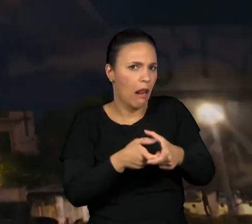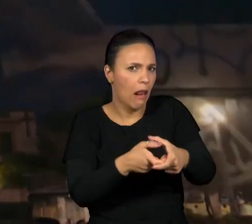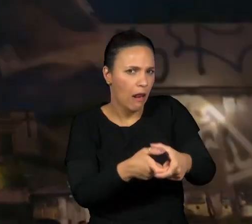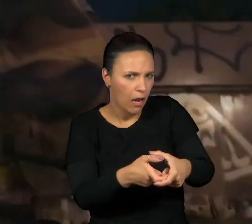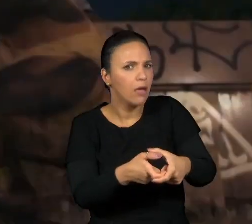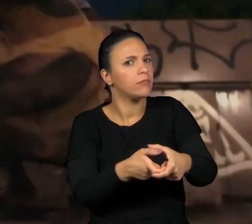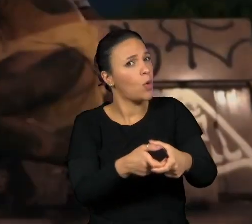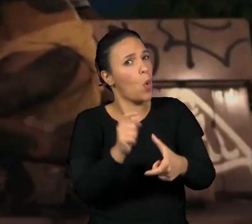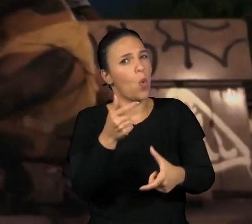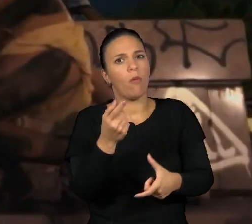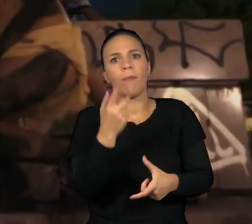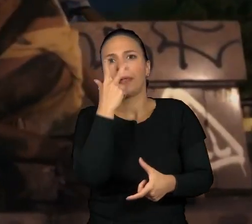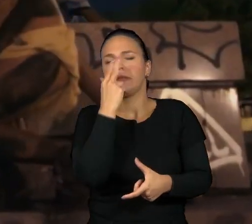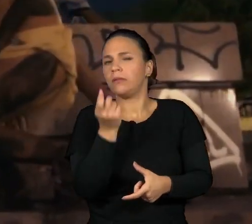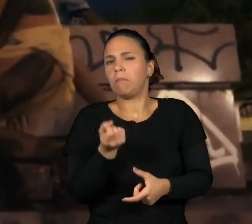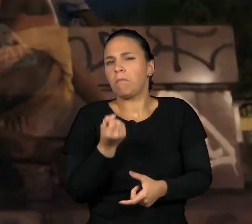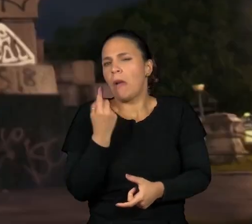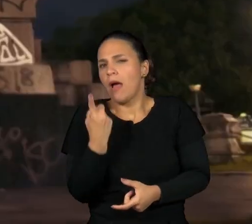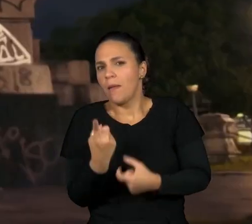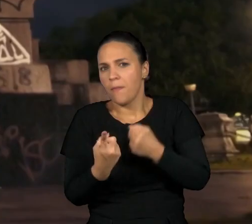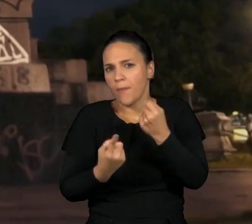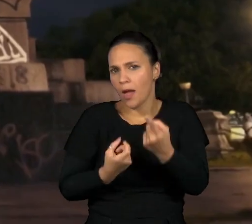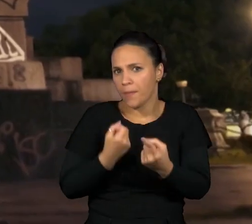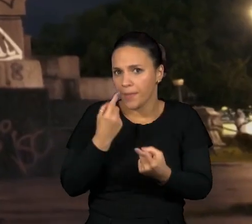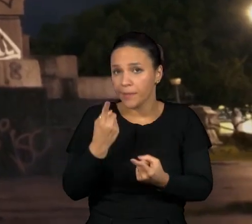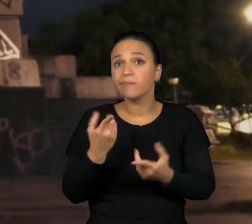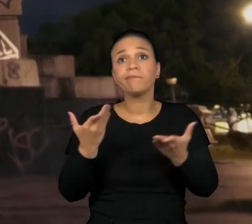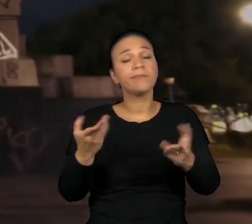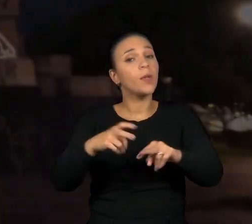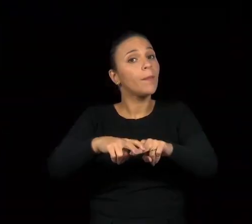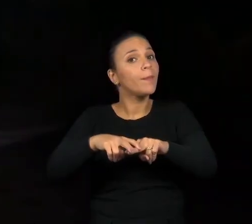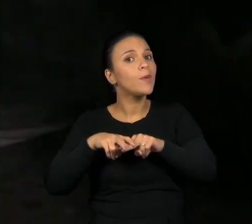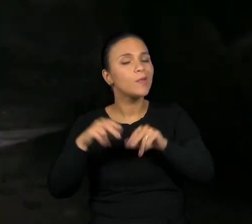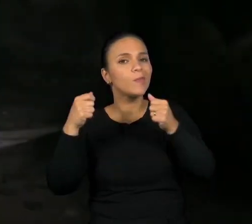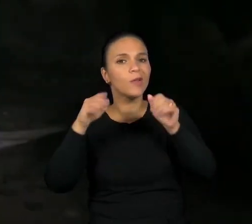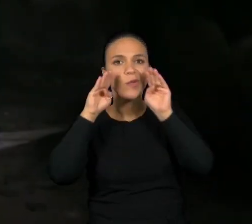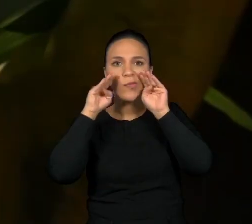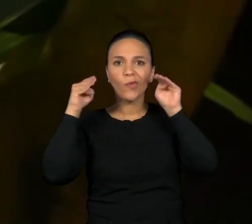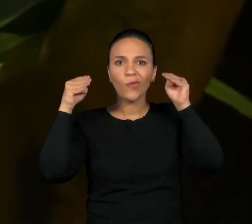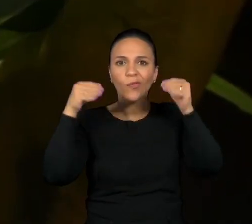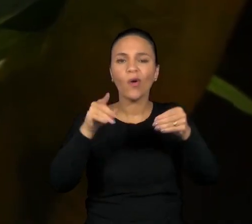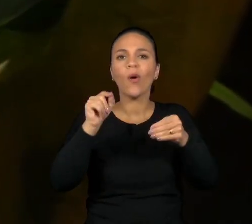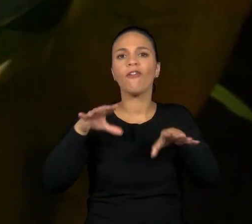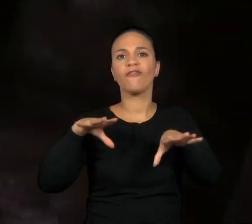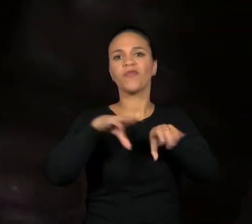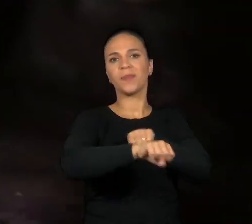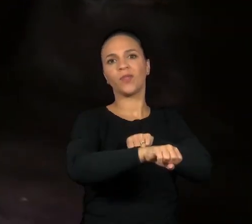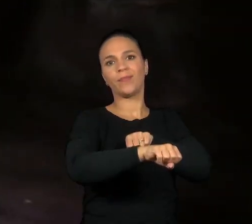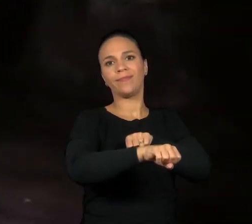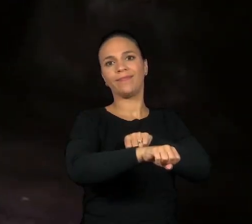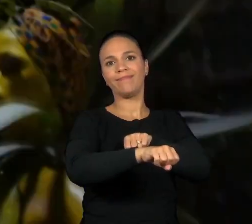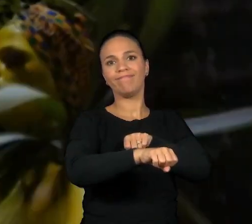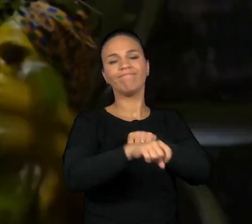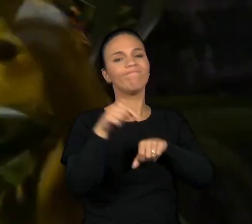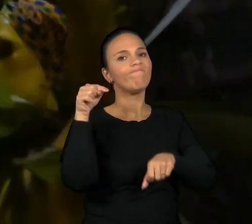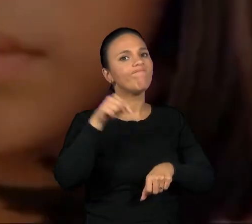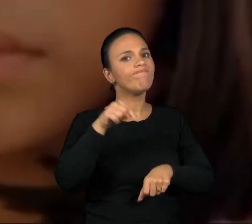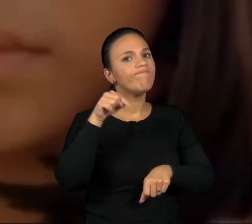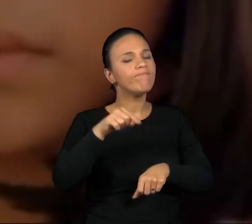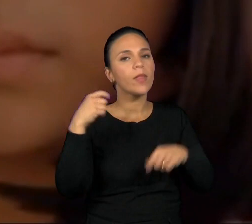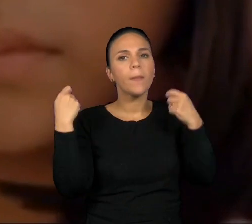quase zero. Para isso, é importante que a gente foque muito em formação. É importante que a